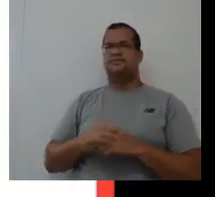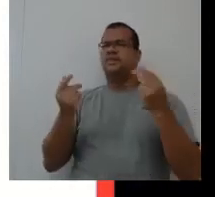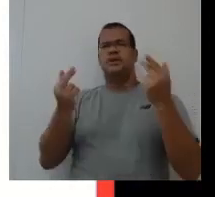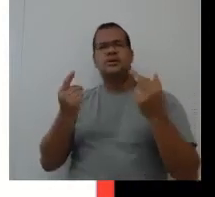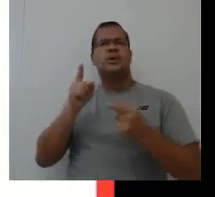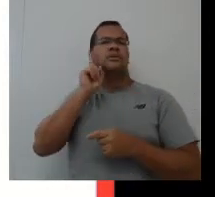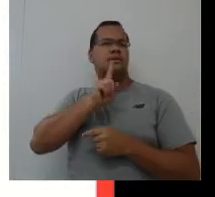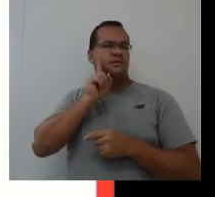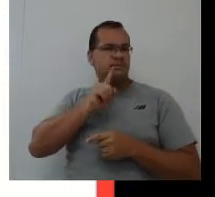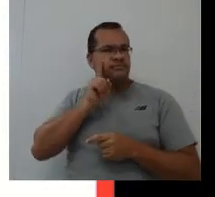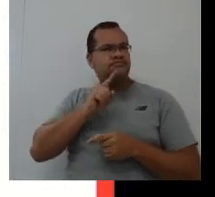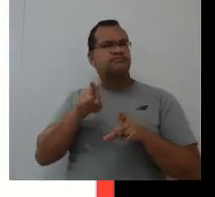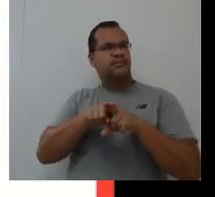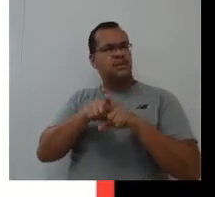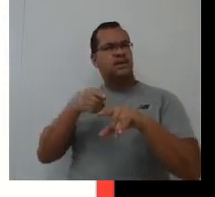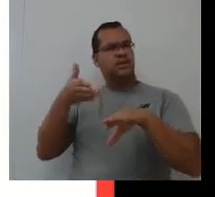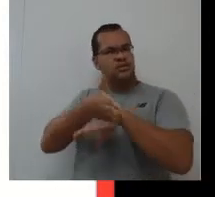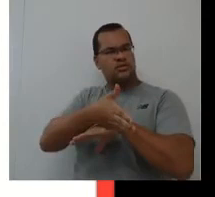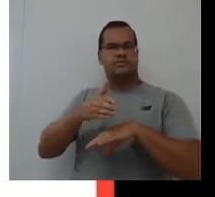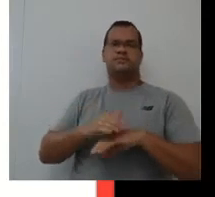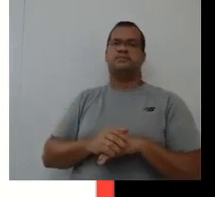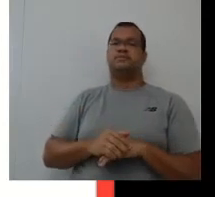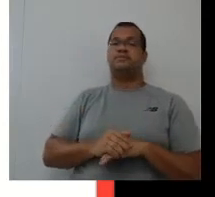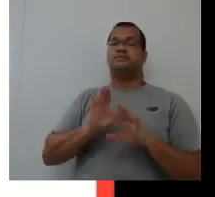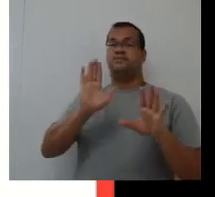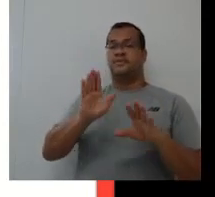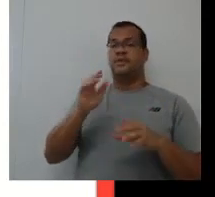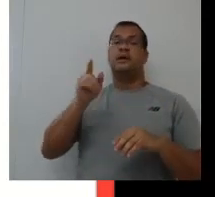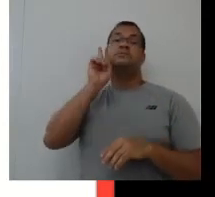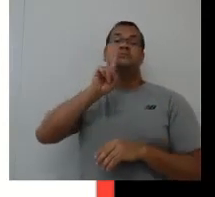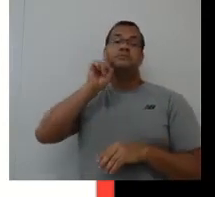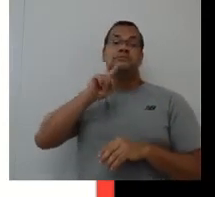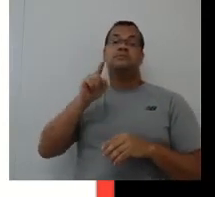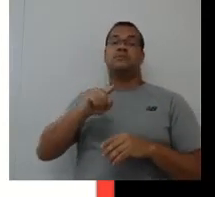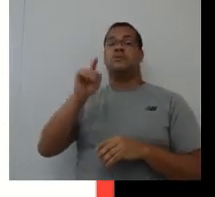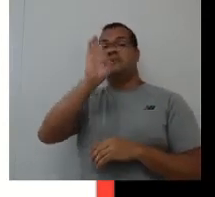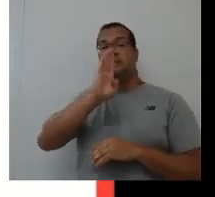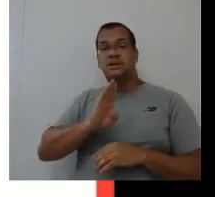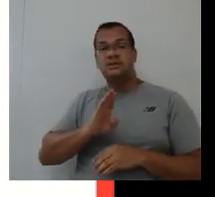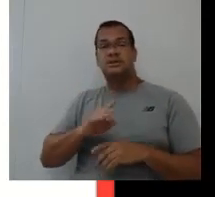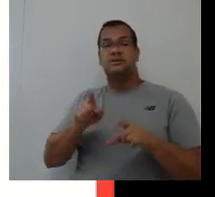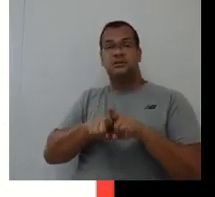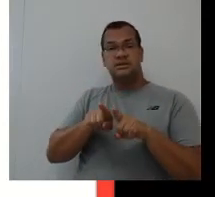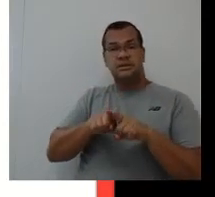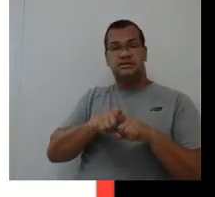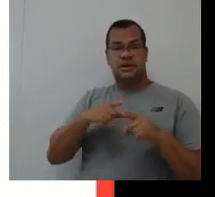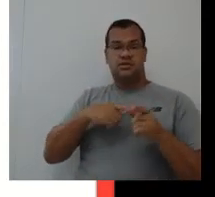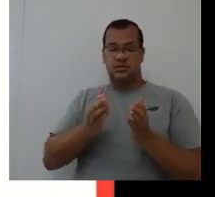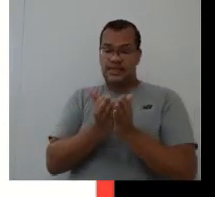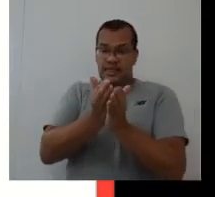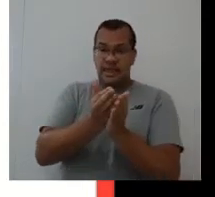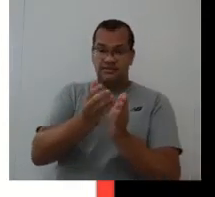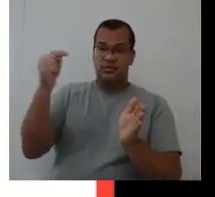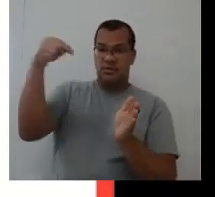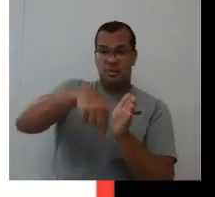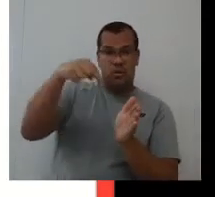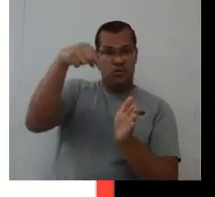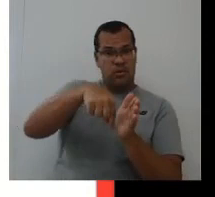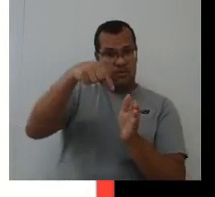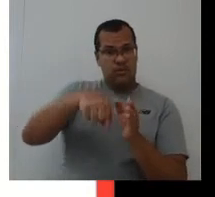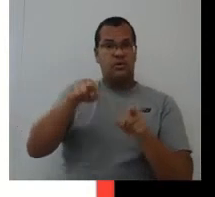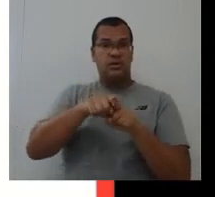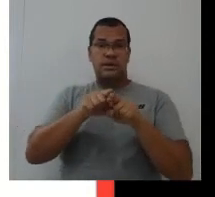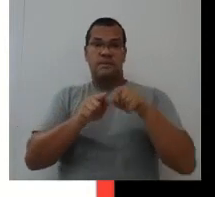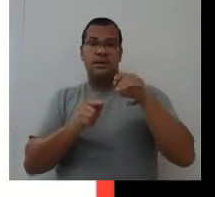Estados Unidos também entrou nesse período. Aí os Estados Unidos e o Brasil tiveram navios bombardeados e submarinos. Eu já falei isso aqui também no